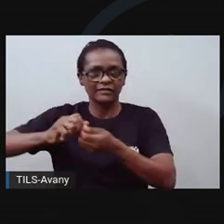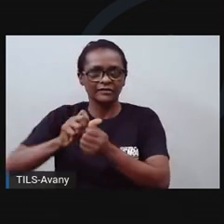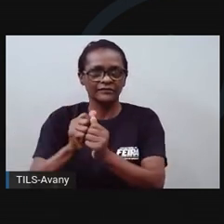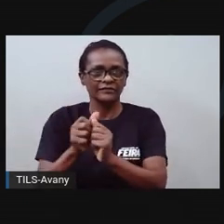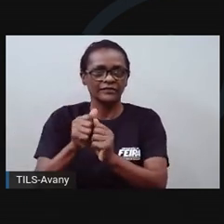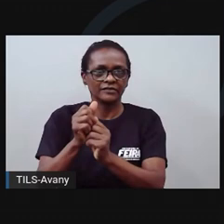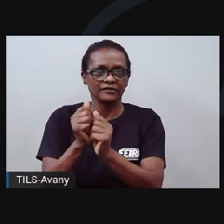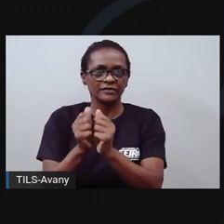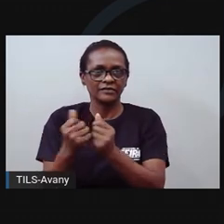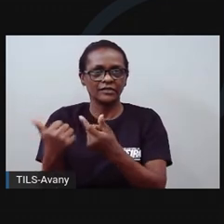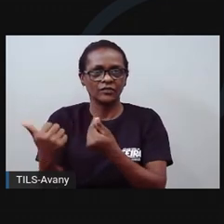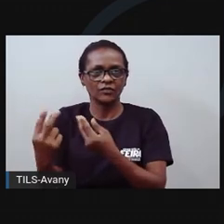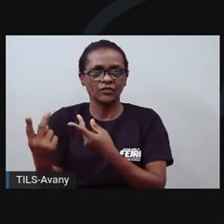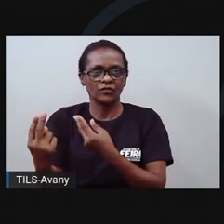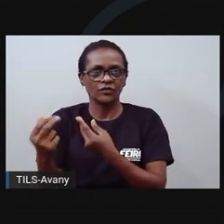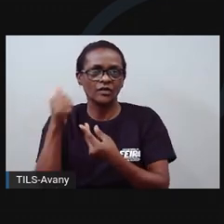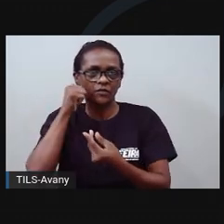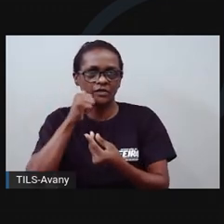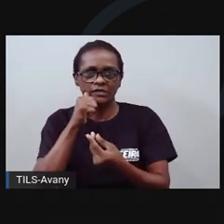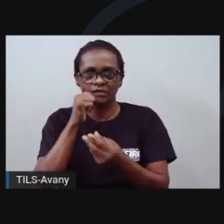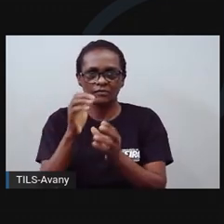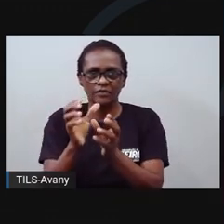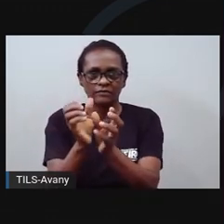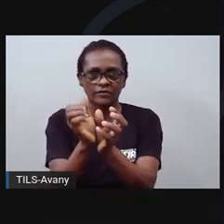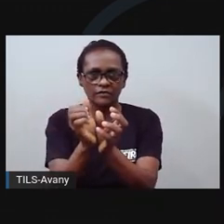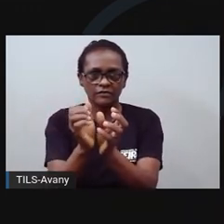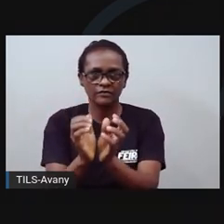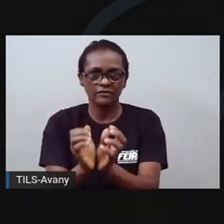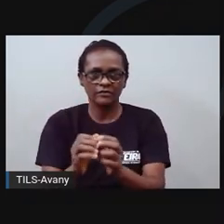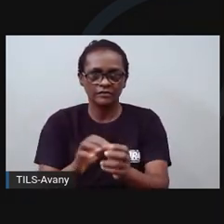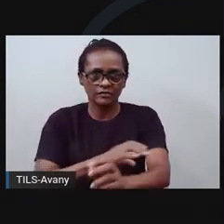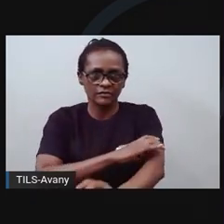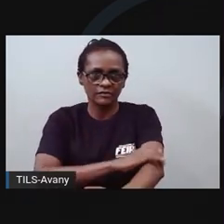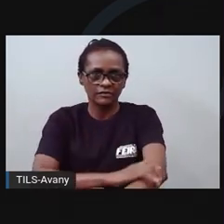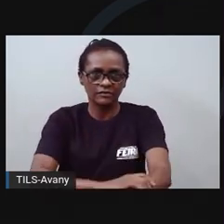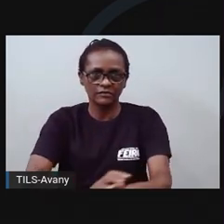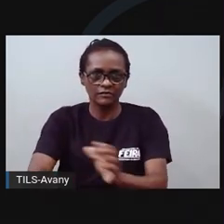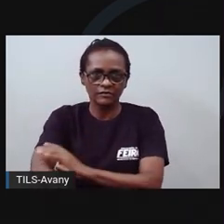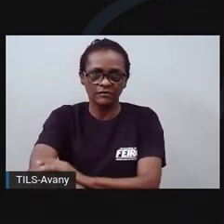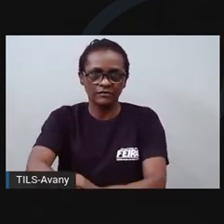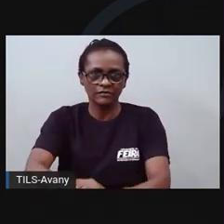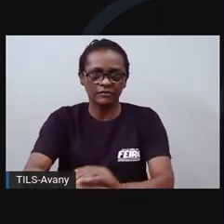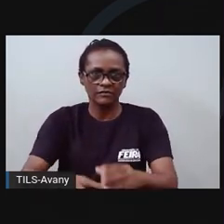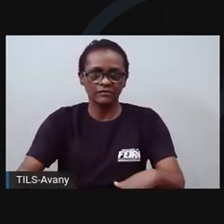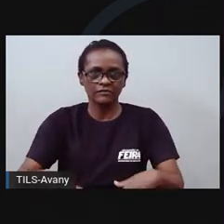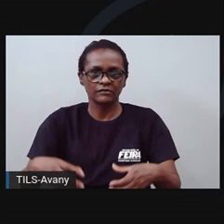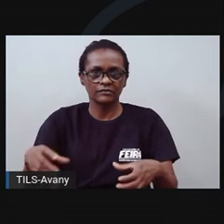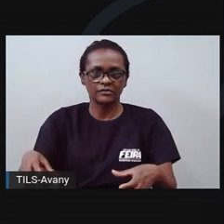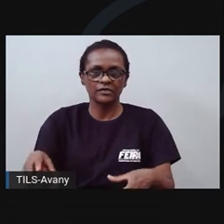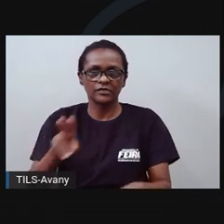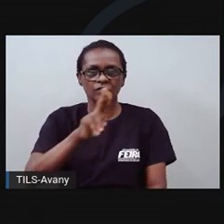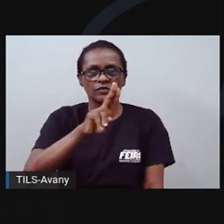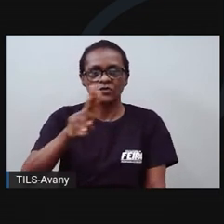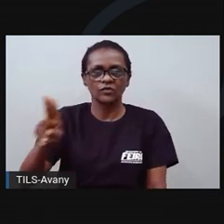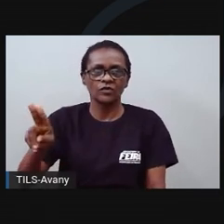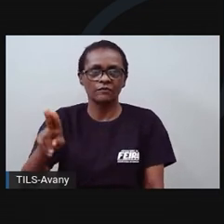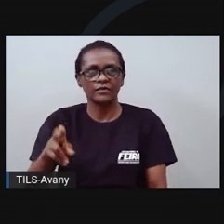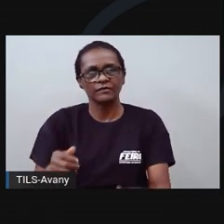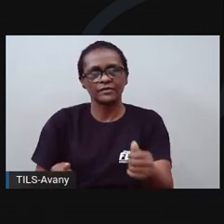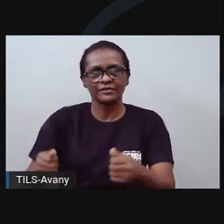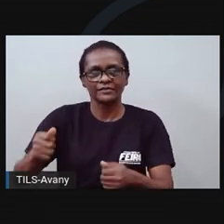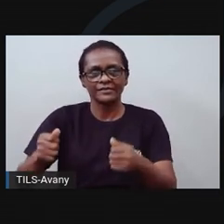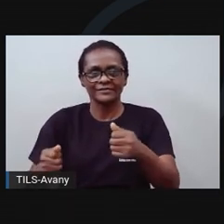amarrados ou trançados, formando cabeça, braços e pernas. A Balmy significa encontro